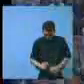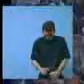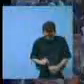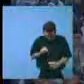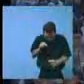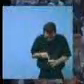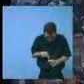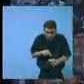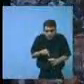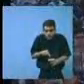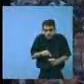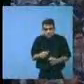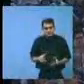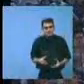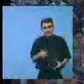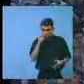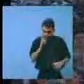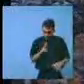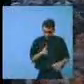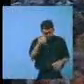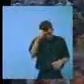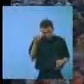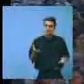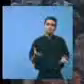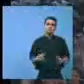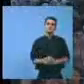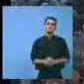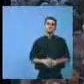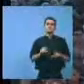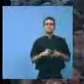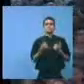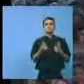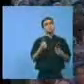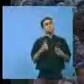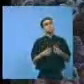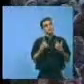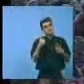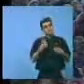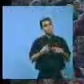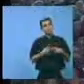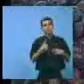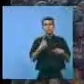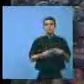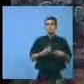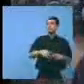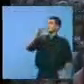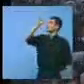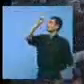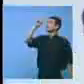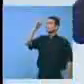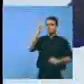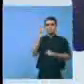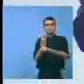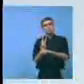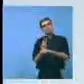Se o pai cuida, não há nada em sua vida que o pai não cuida. O pai vê as